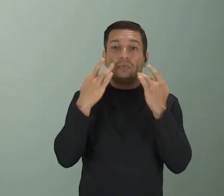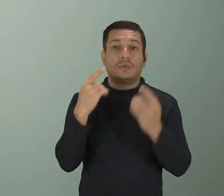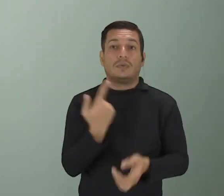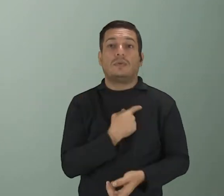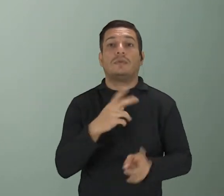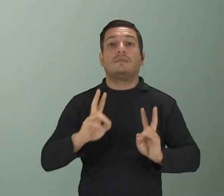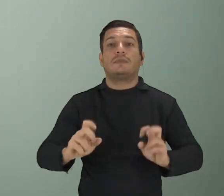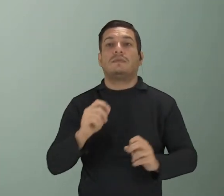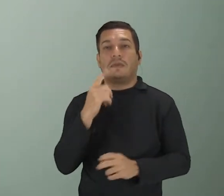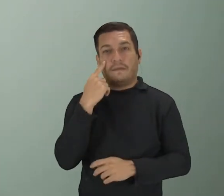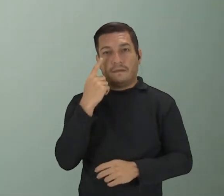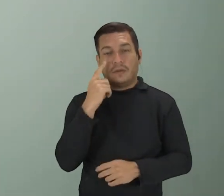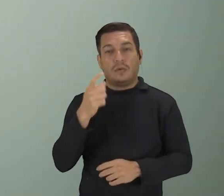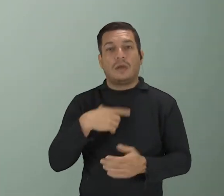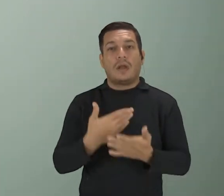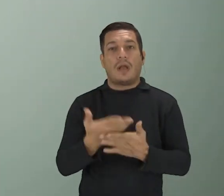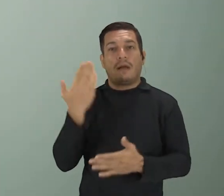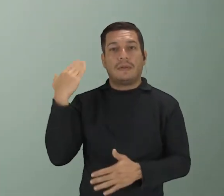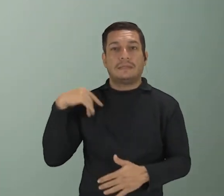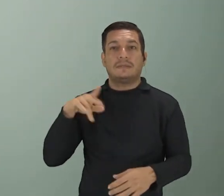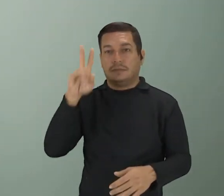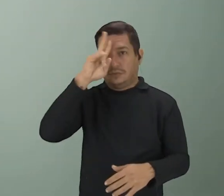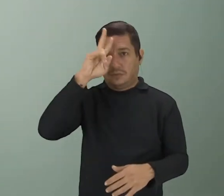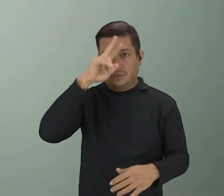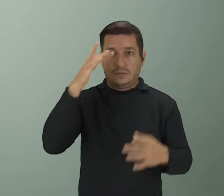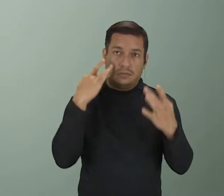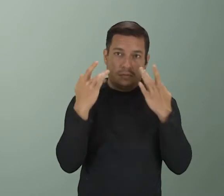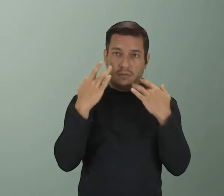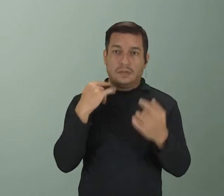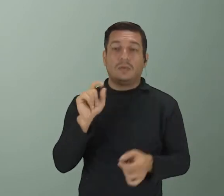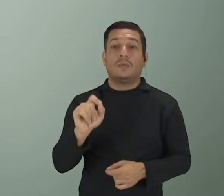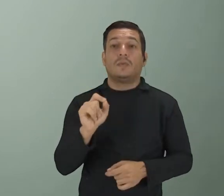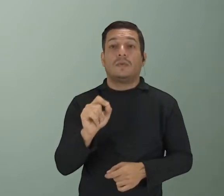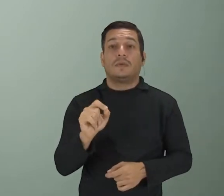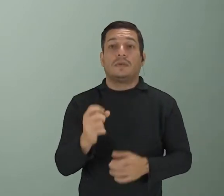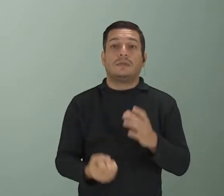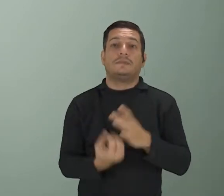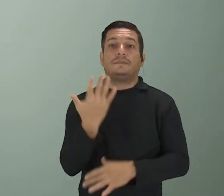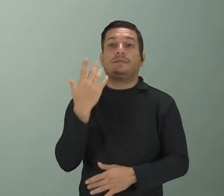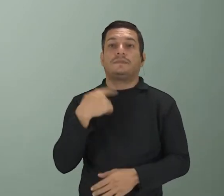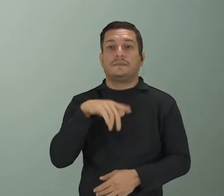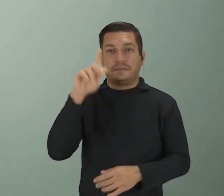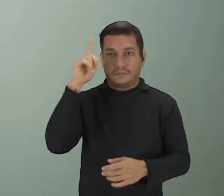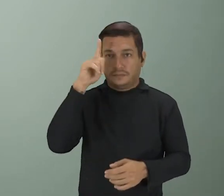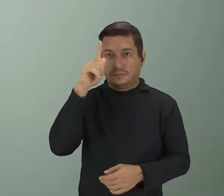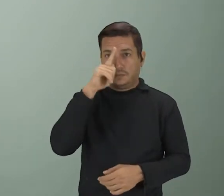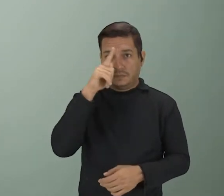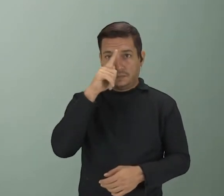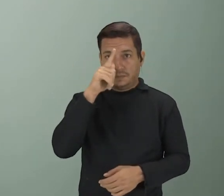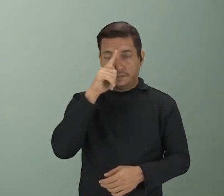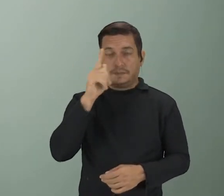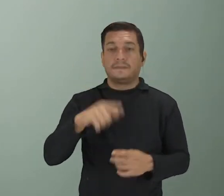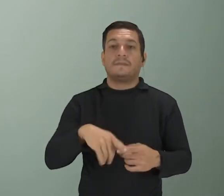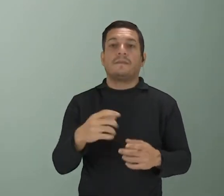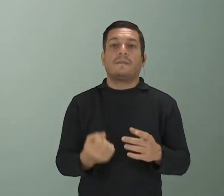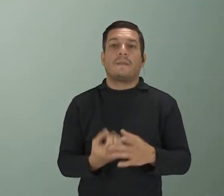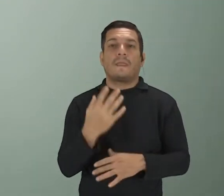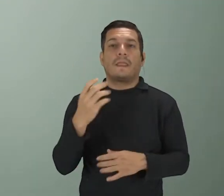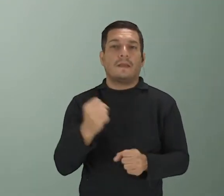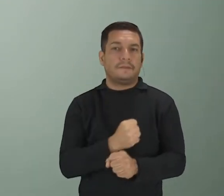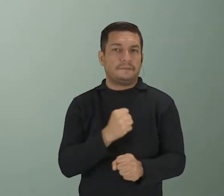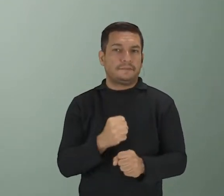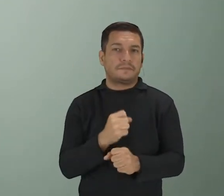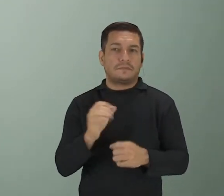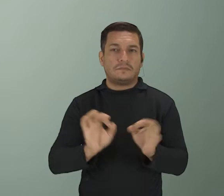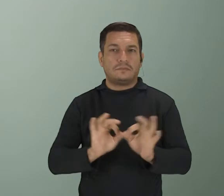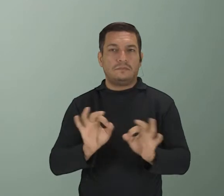né? A gente viu lá em outra aula sobre a história do teatro, que o teatro surge na Grécia, com as grandes